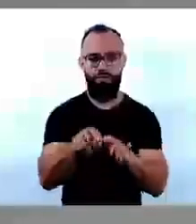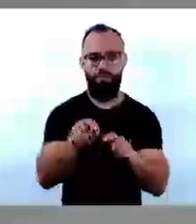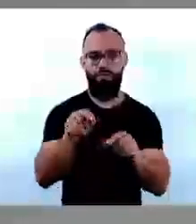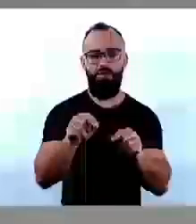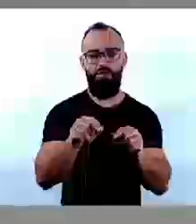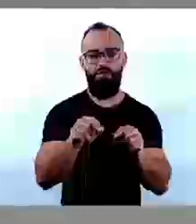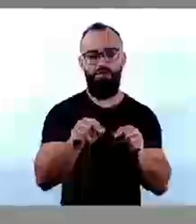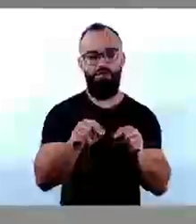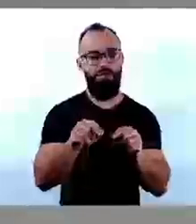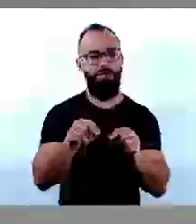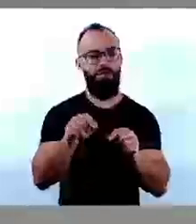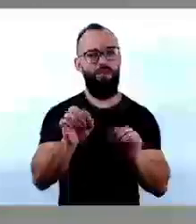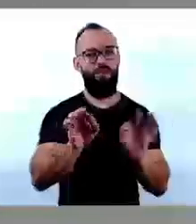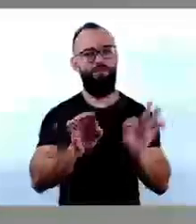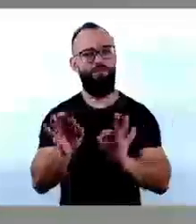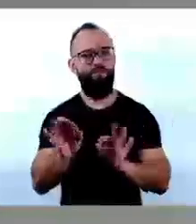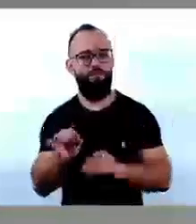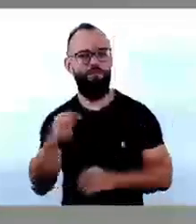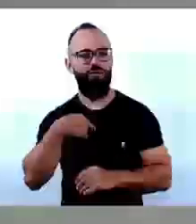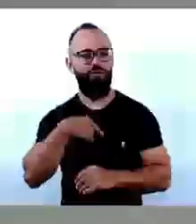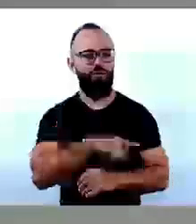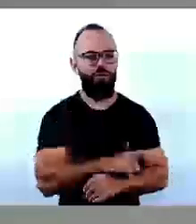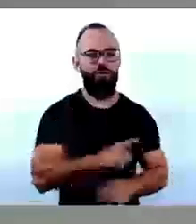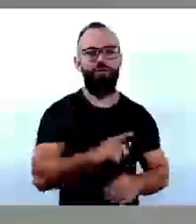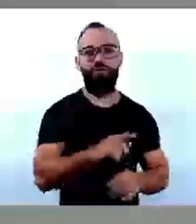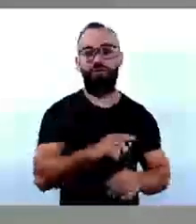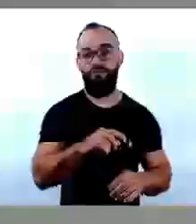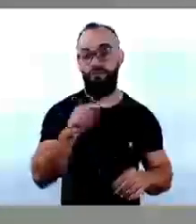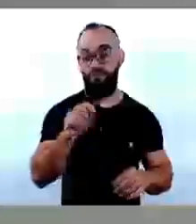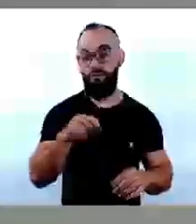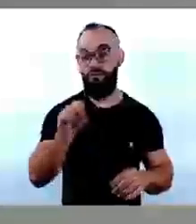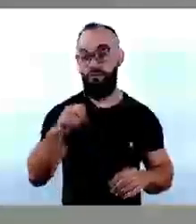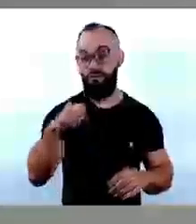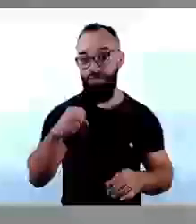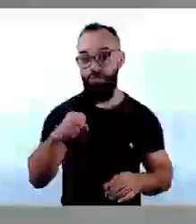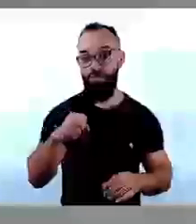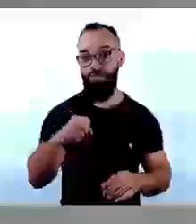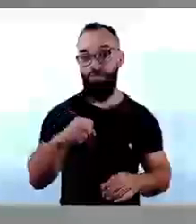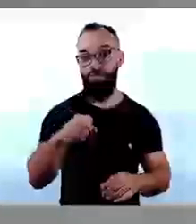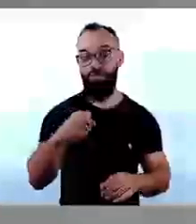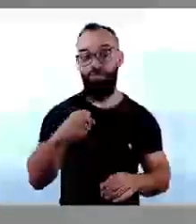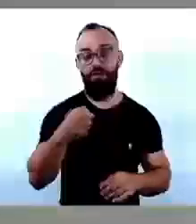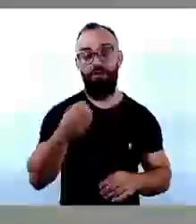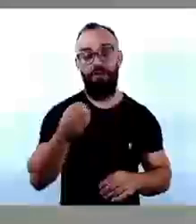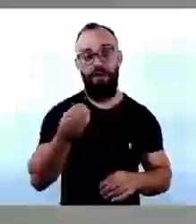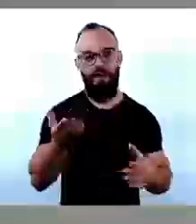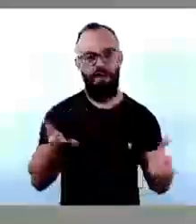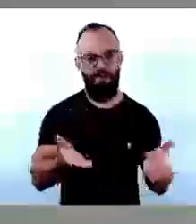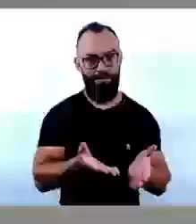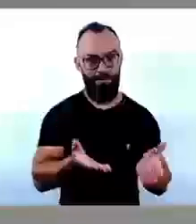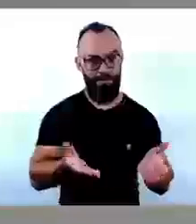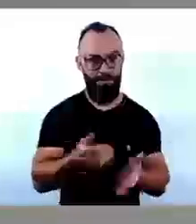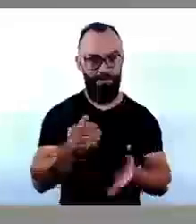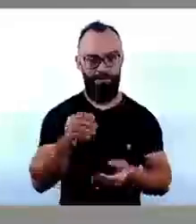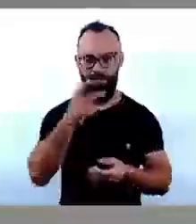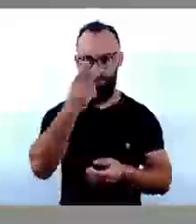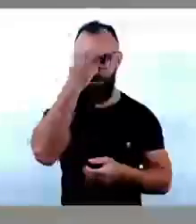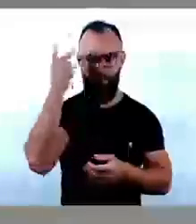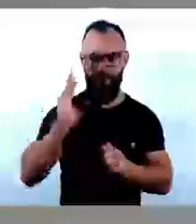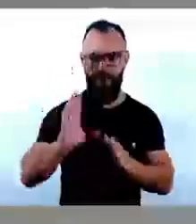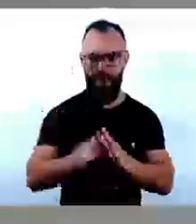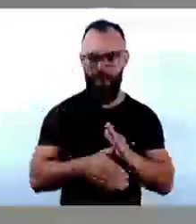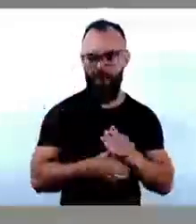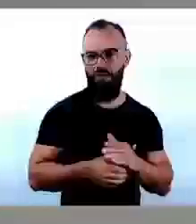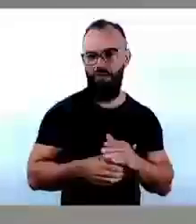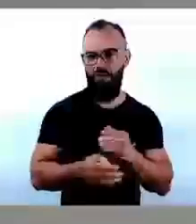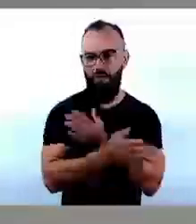fazendo a ronda no bairro e de fato estão agradecendo Porque até então até agora os vagabundos Sumiram da região